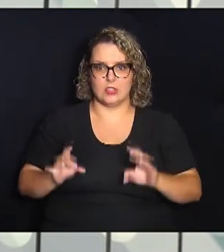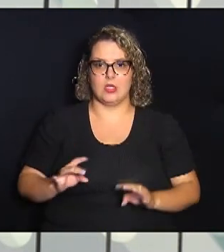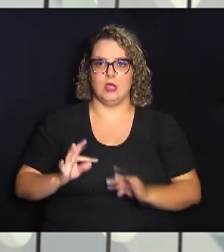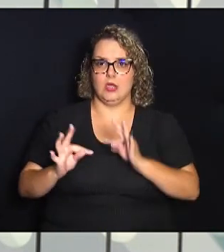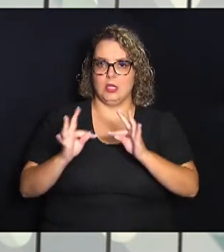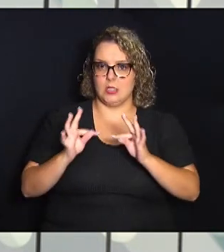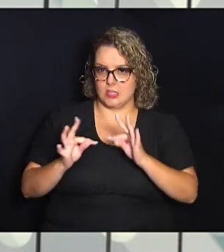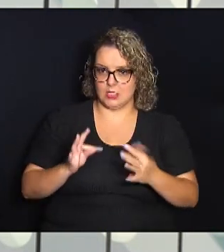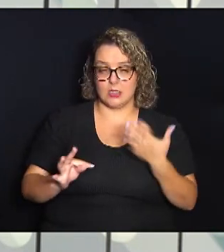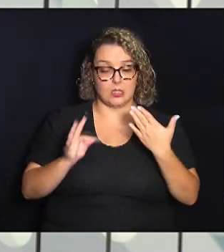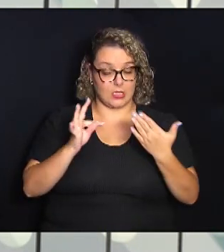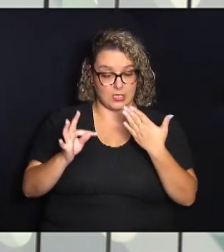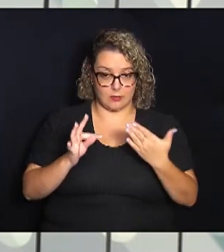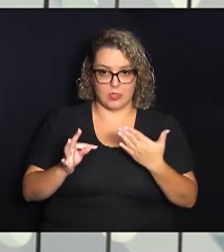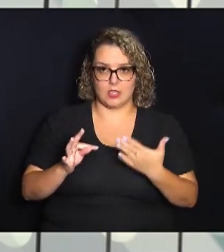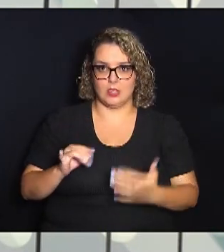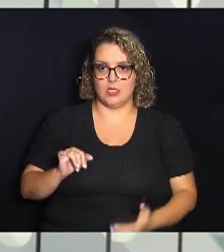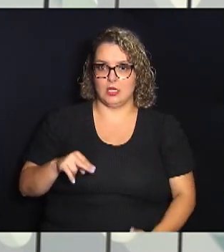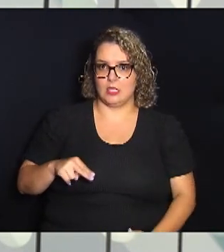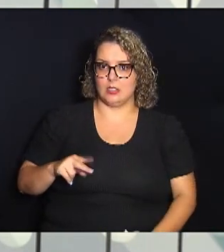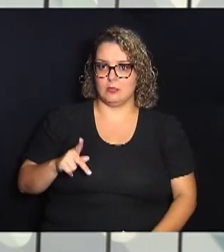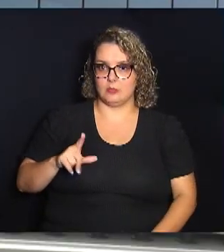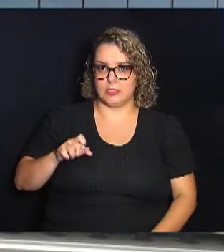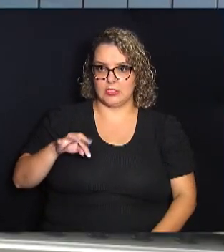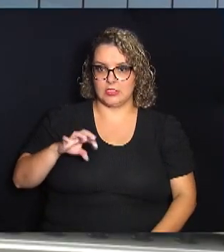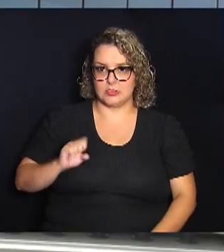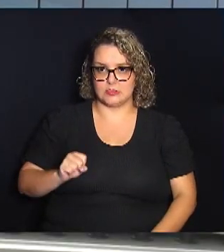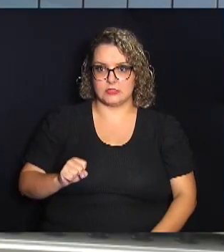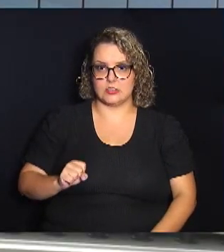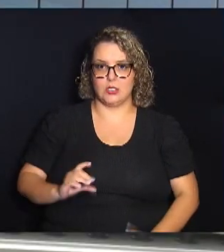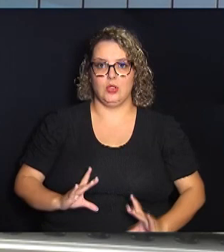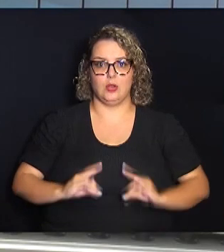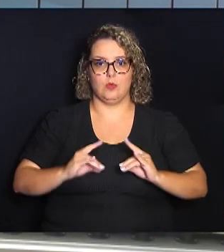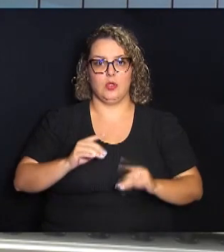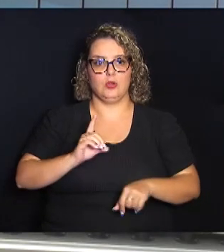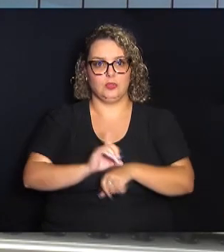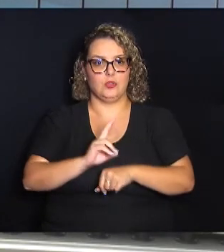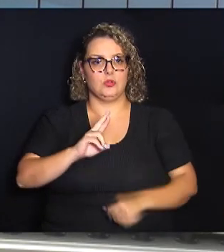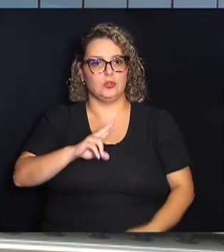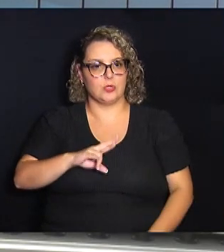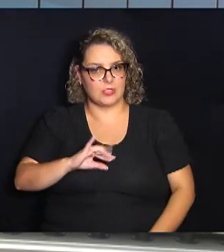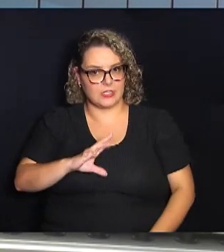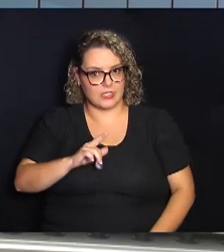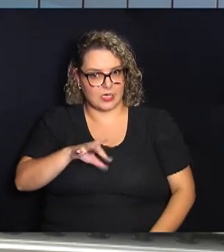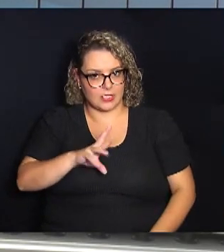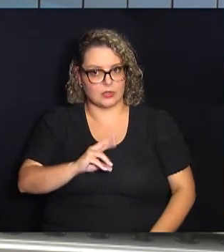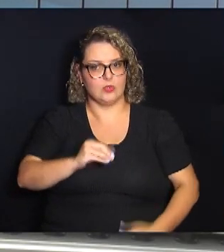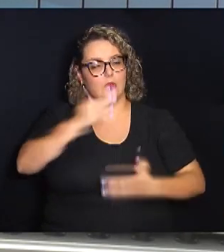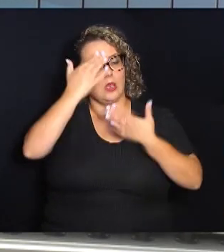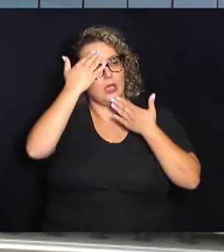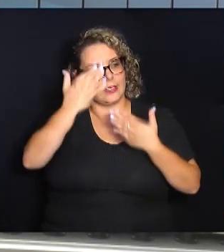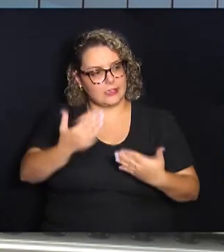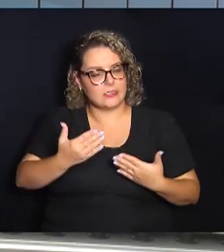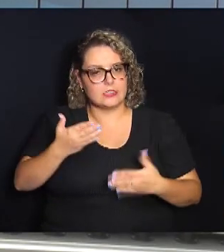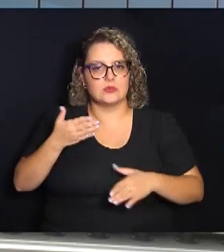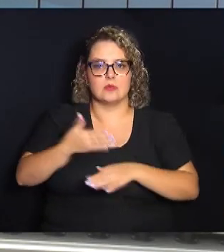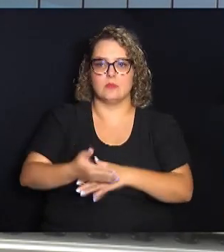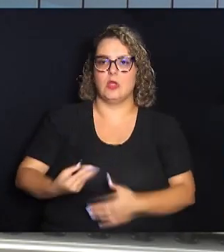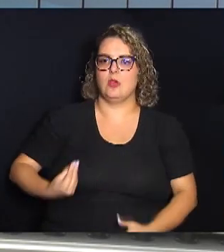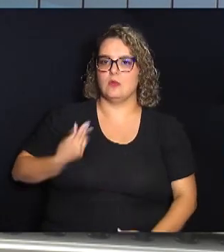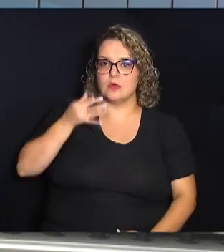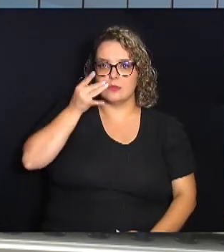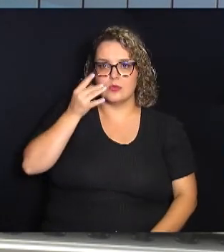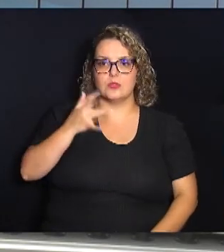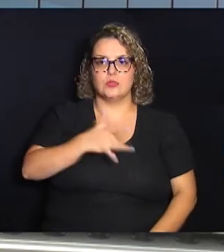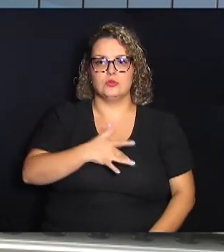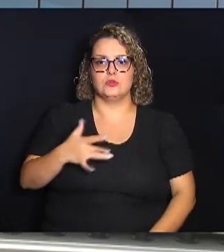com implantes hormonais. Ricardo, doutor Ricardo, eu agradeço sua participação ao vivo aqui no